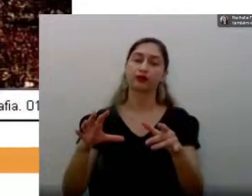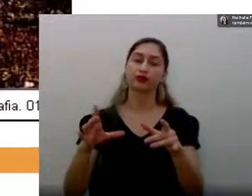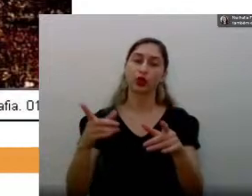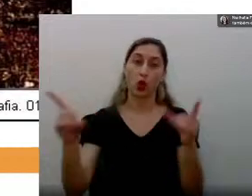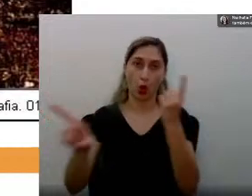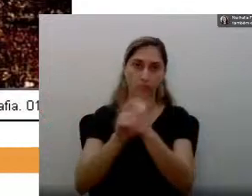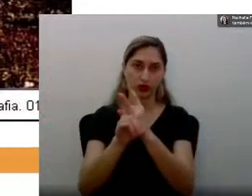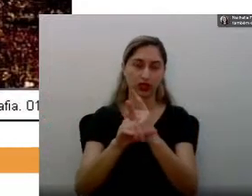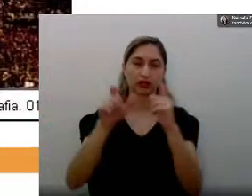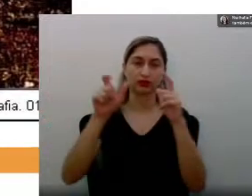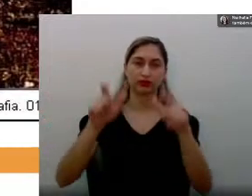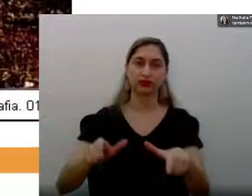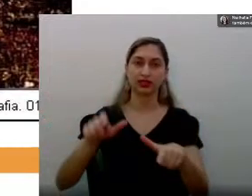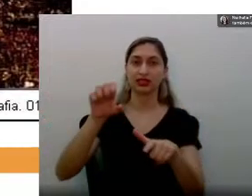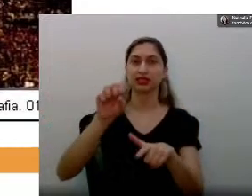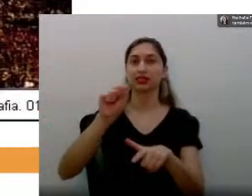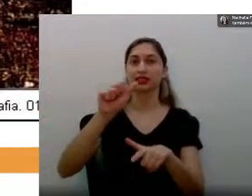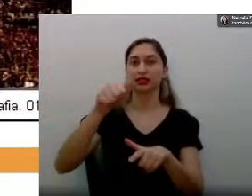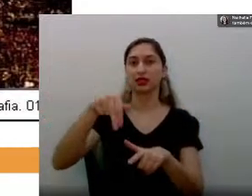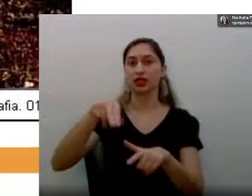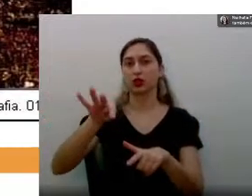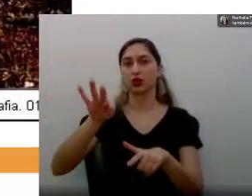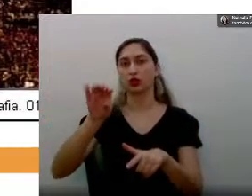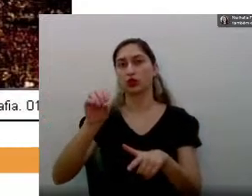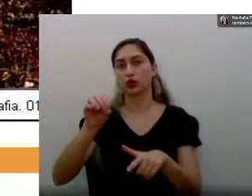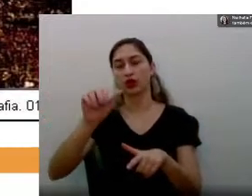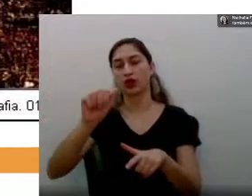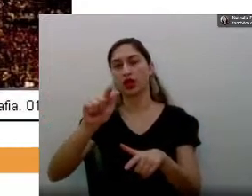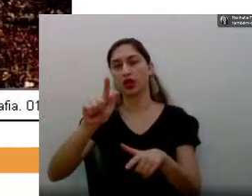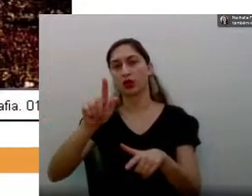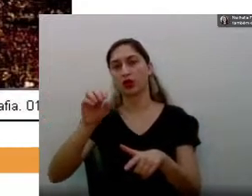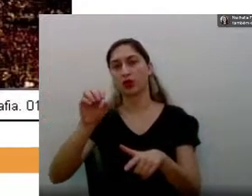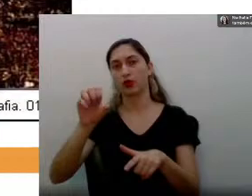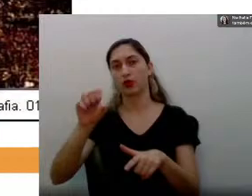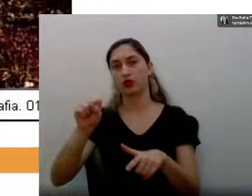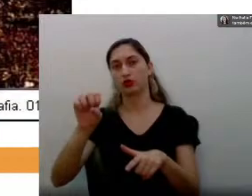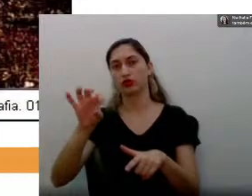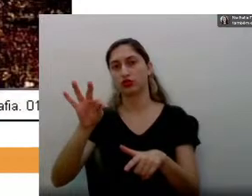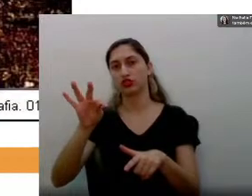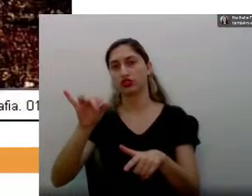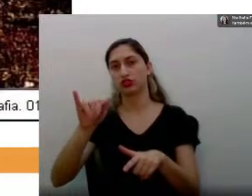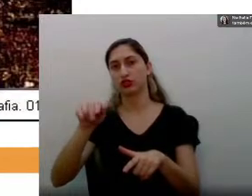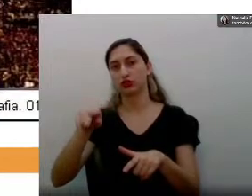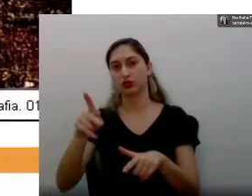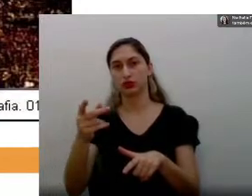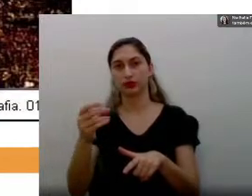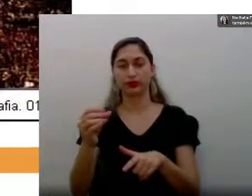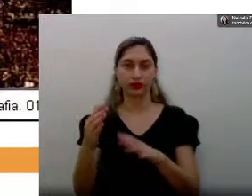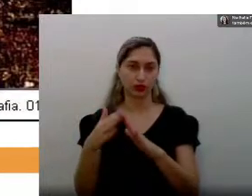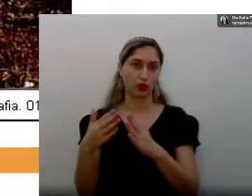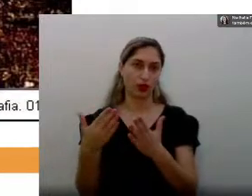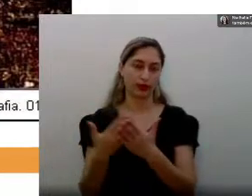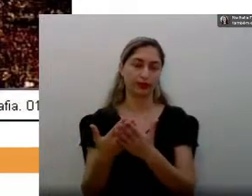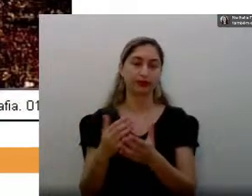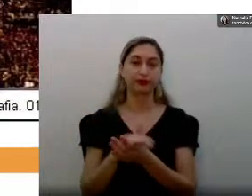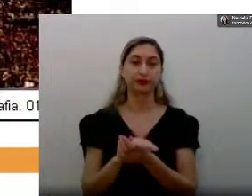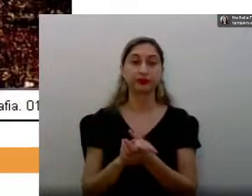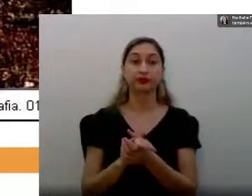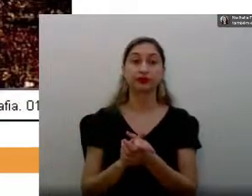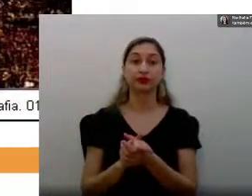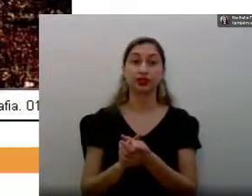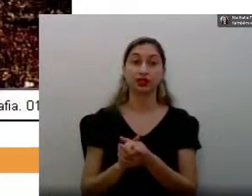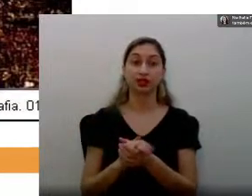cursos não é mas a o Observatório é chamado de Observatório e crosta